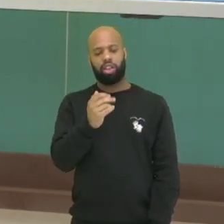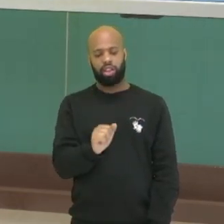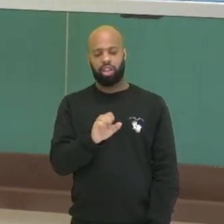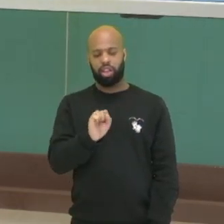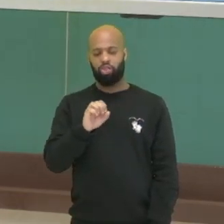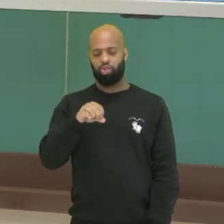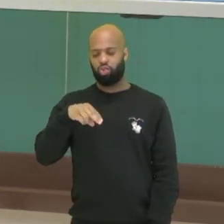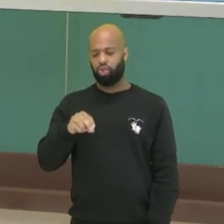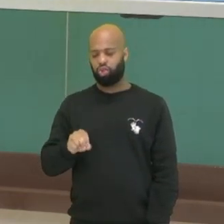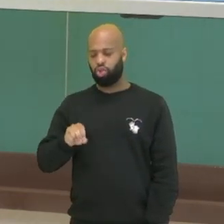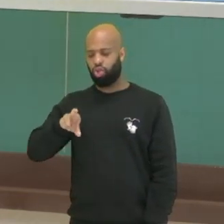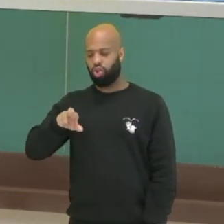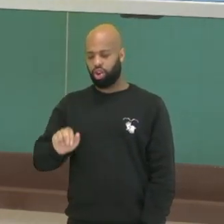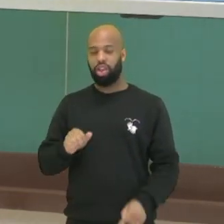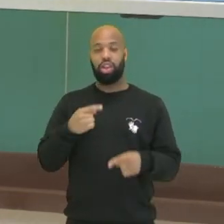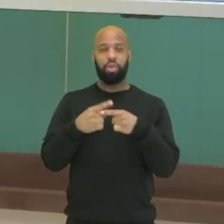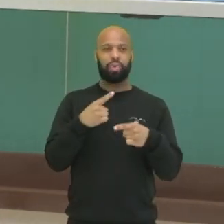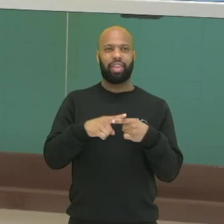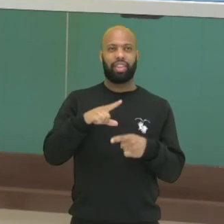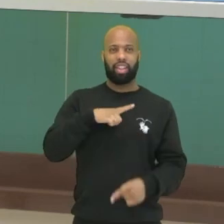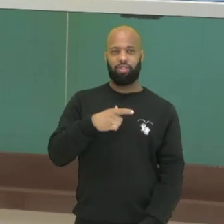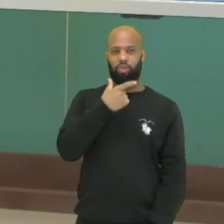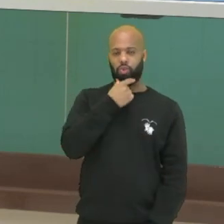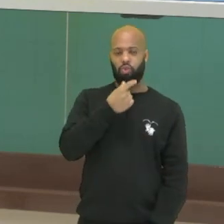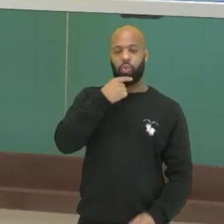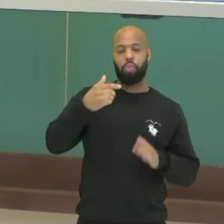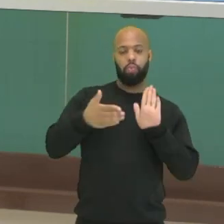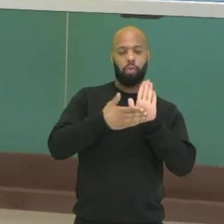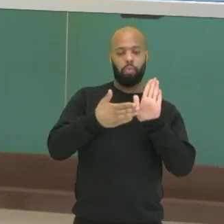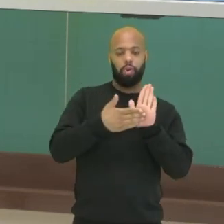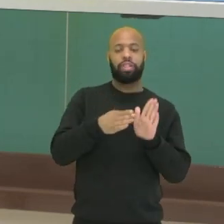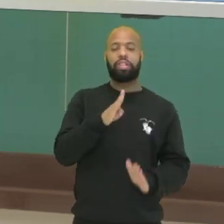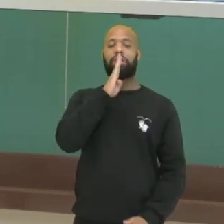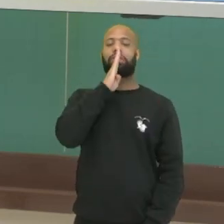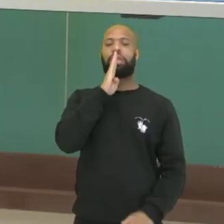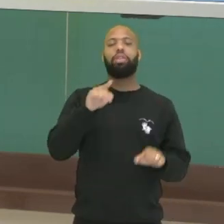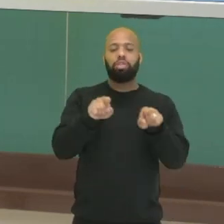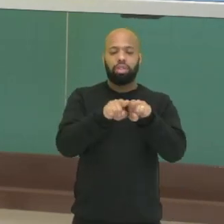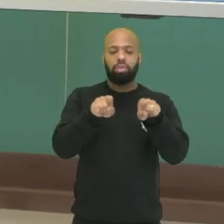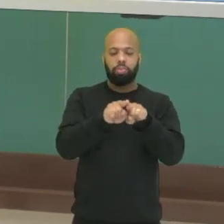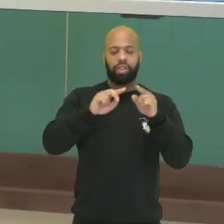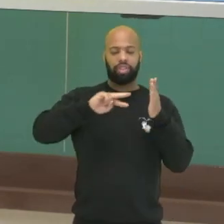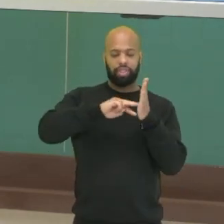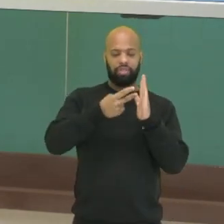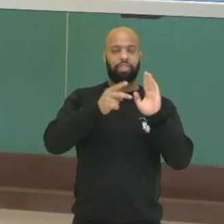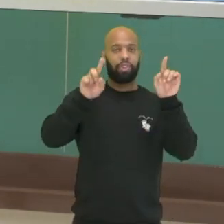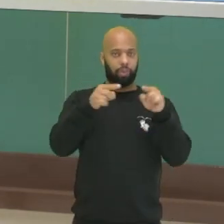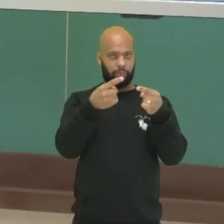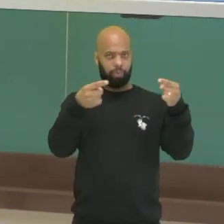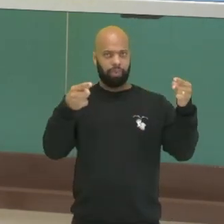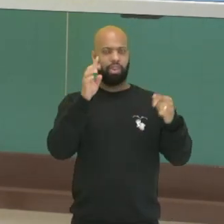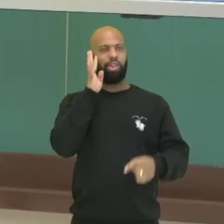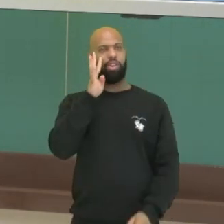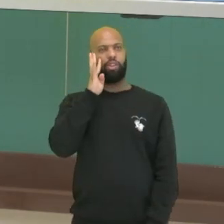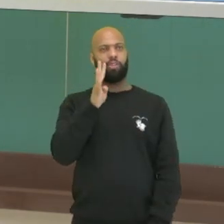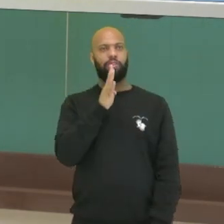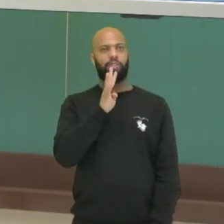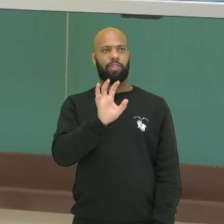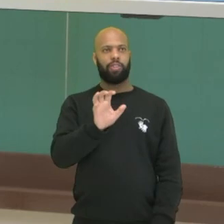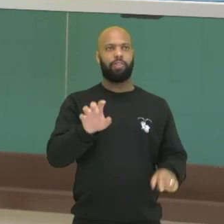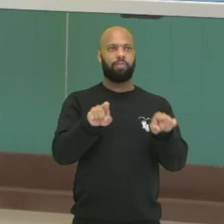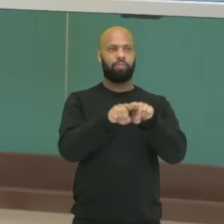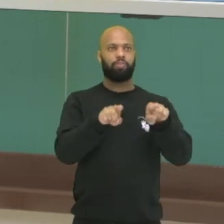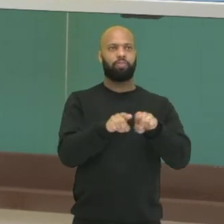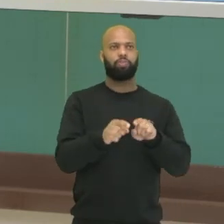compositor que propôs que o silêncio também é música? Vale a pena conhecer um pouquinho sobre o John